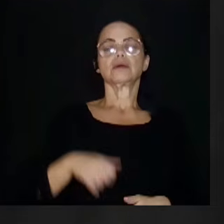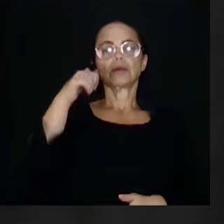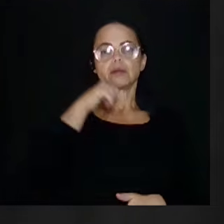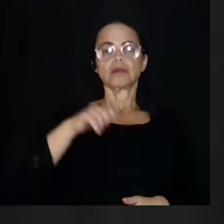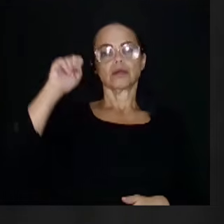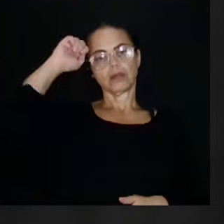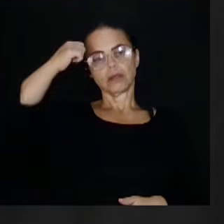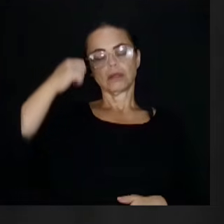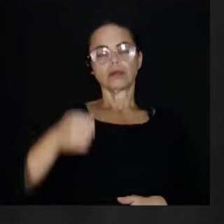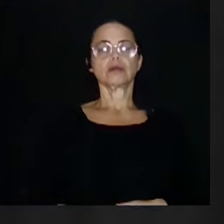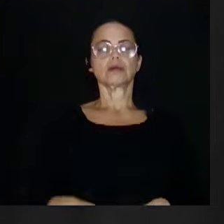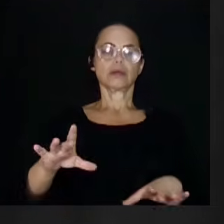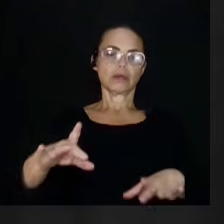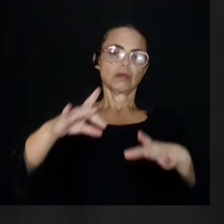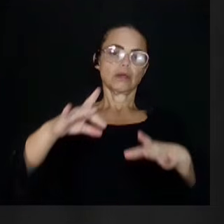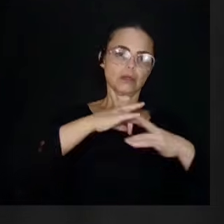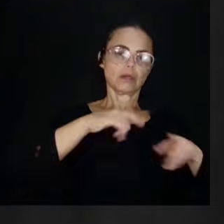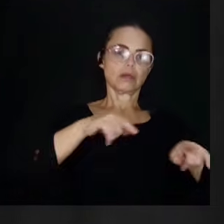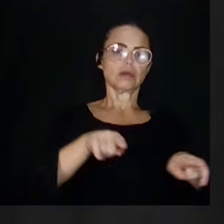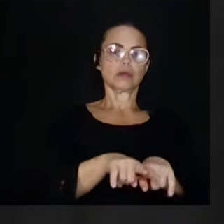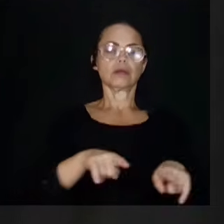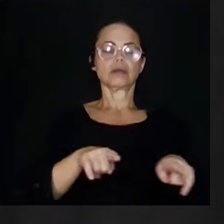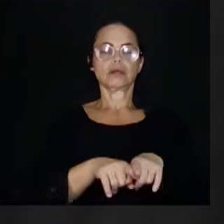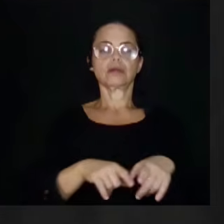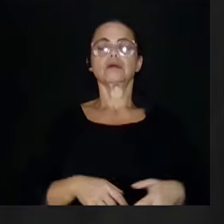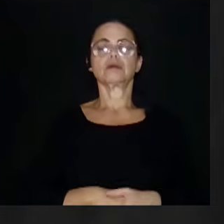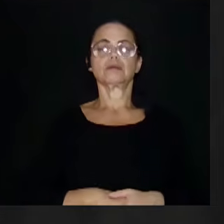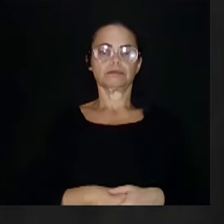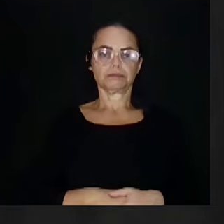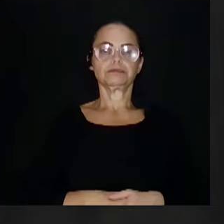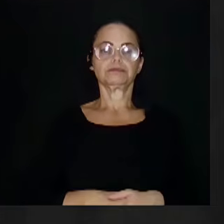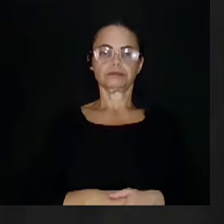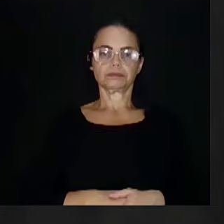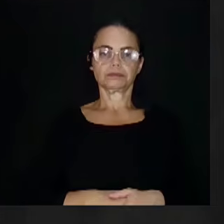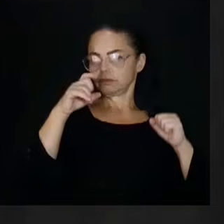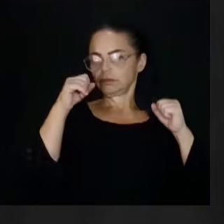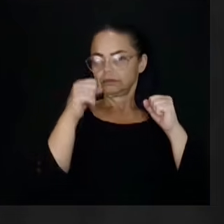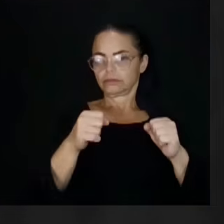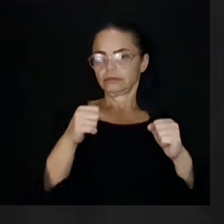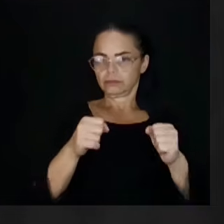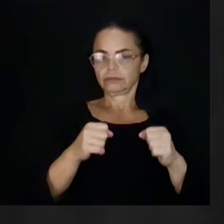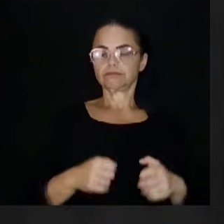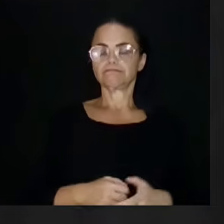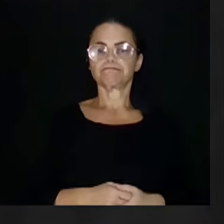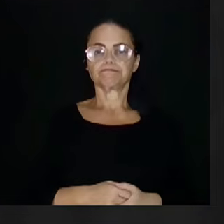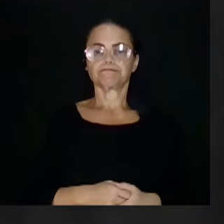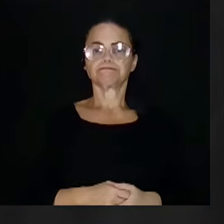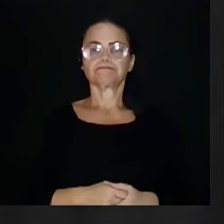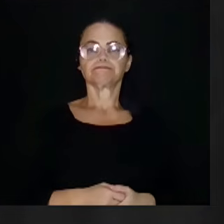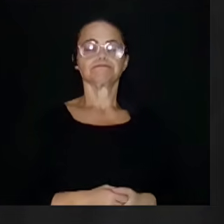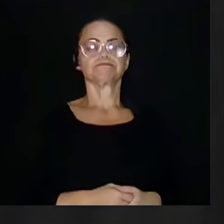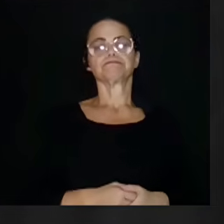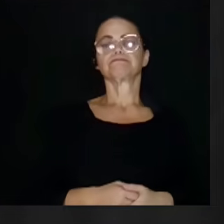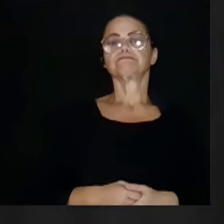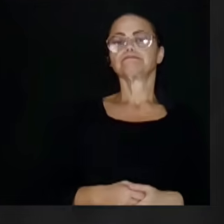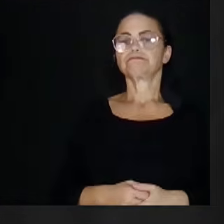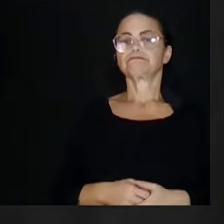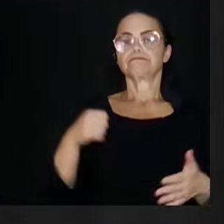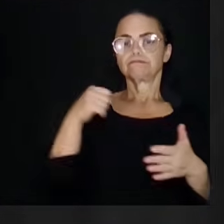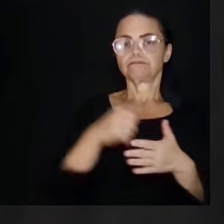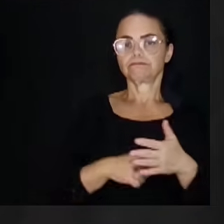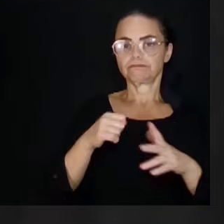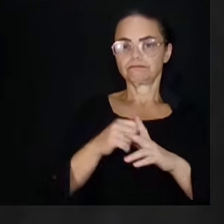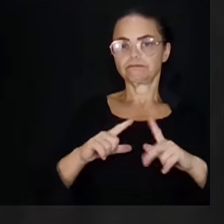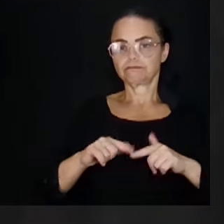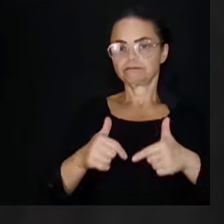carrega também essa força que nos traz para a luta. Então, ali naquela